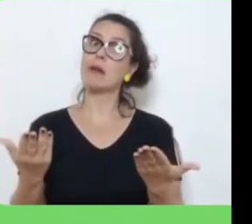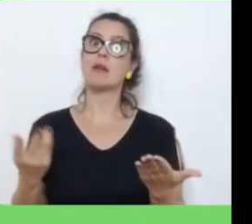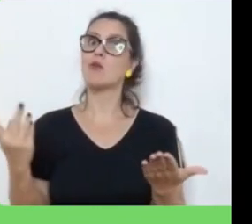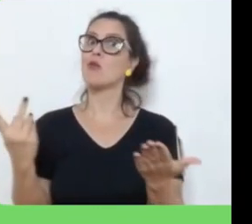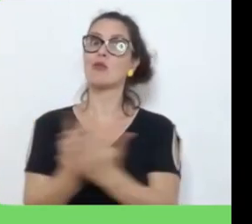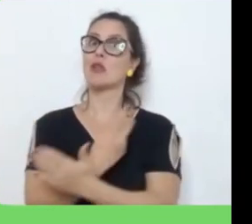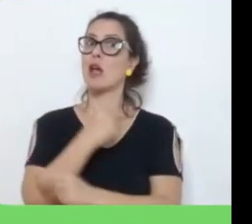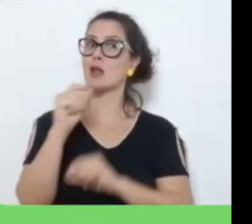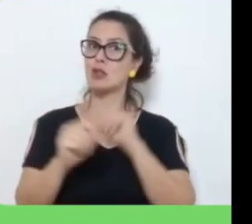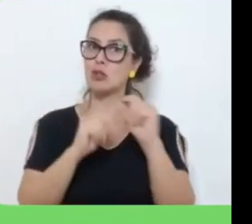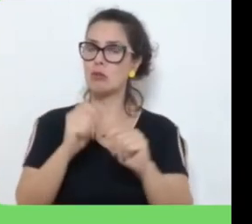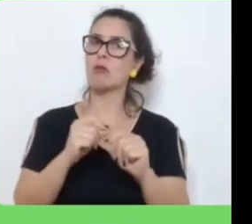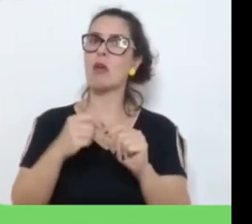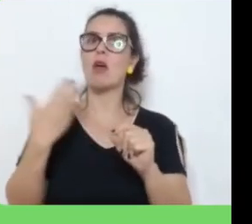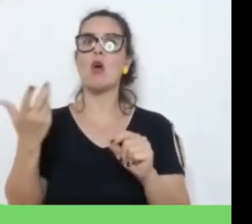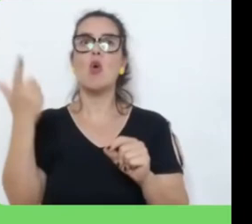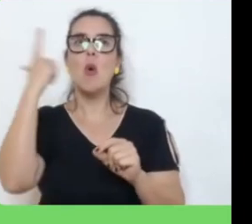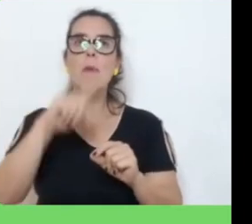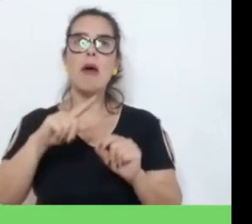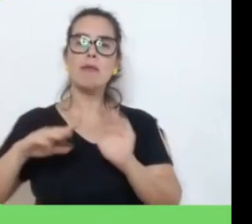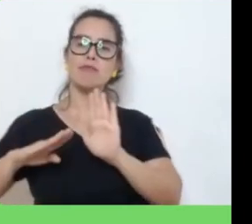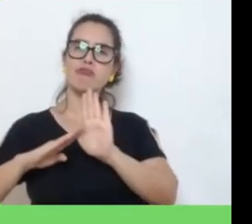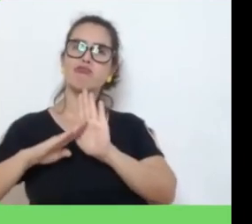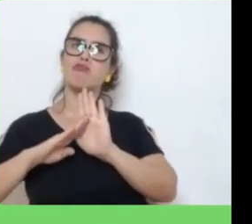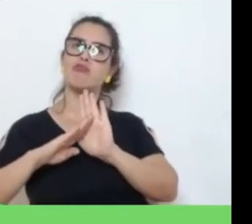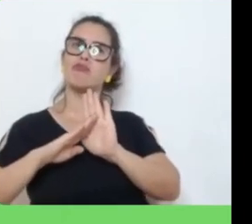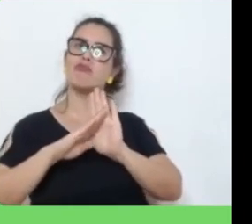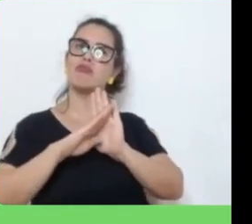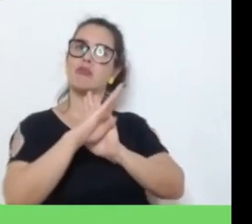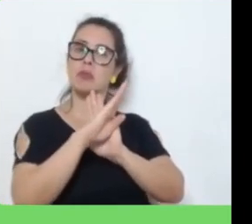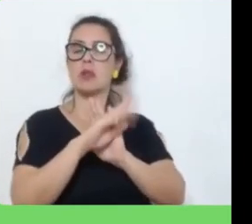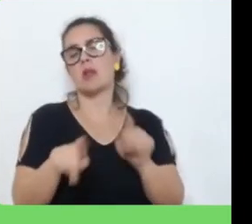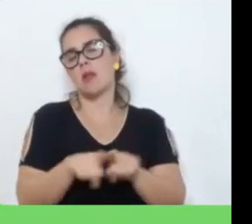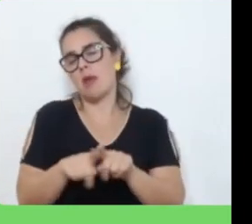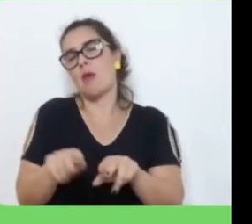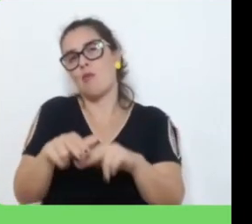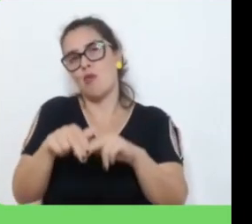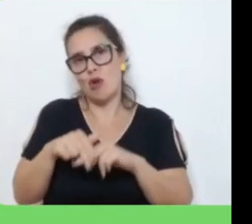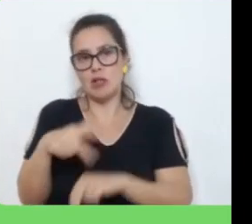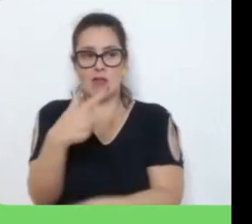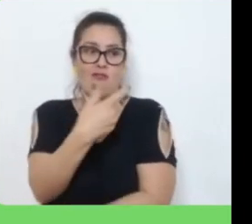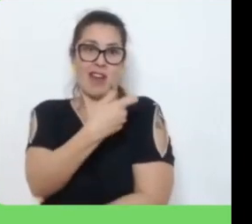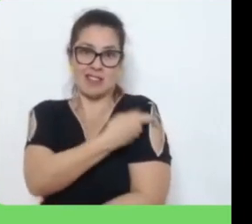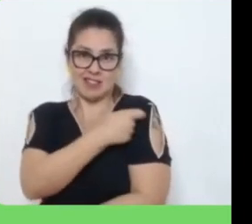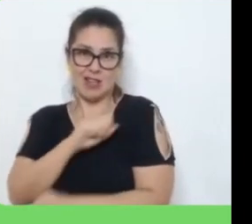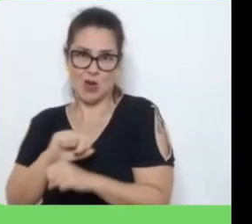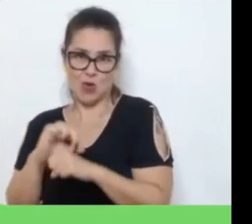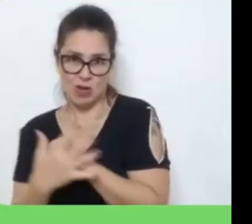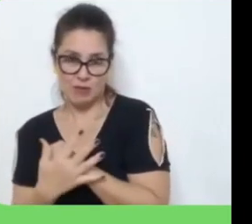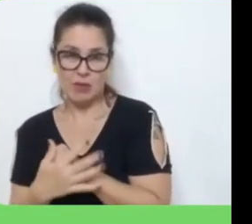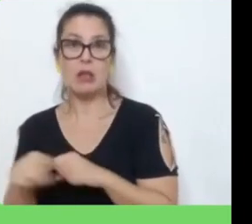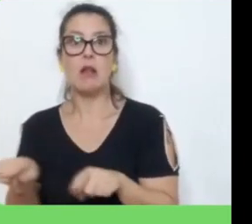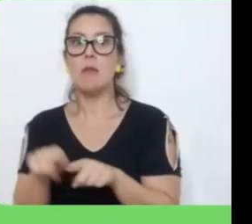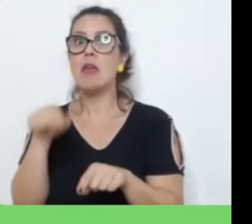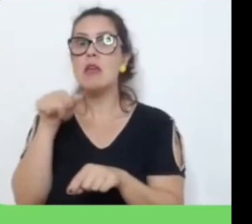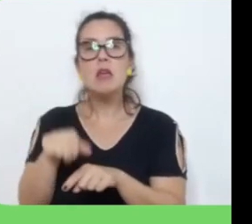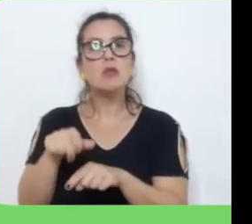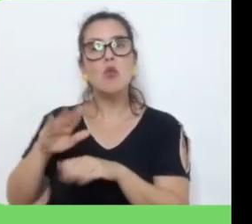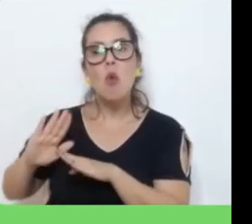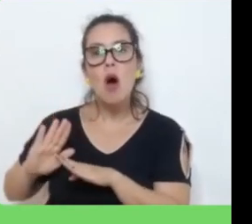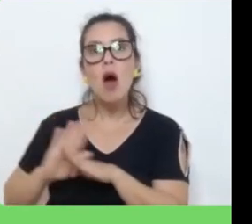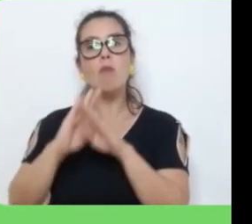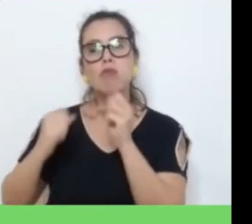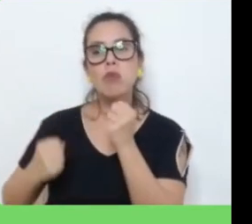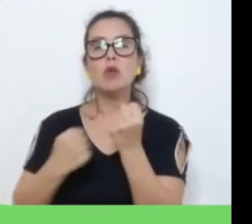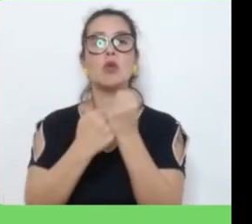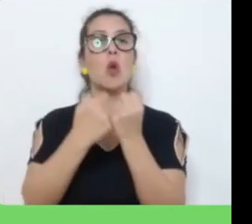muito até com a questão eh da vacina também antecipou muito eh a a